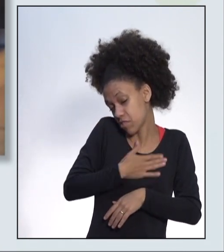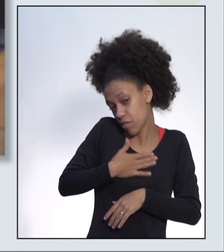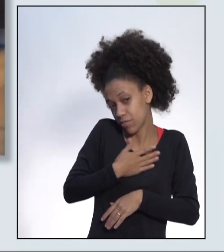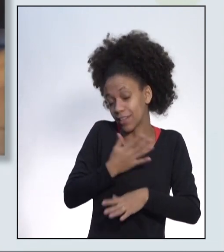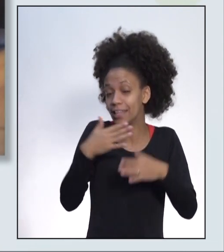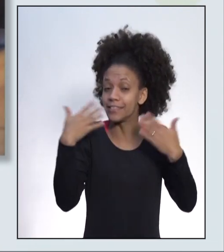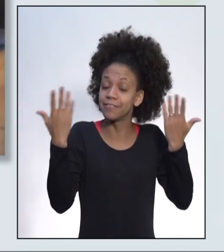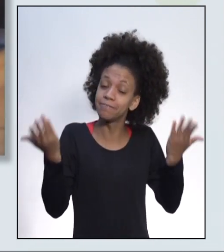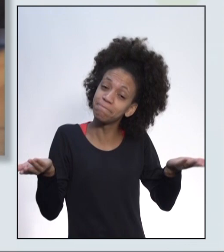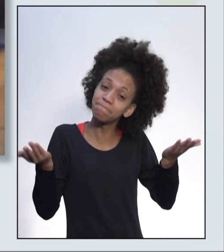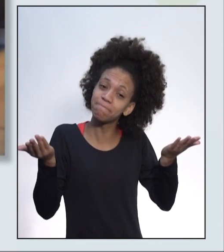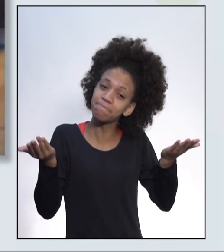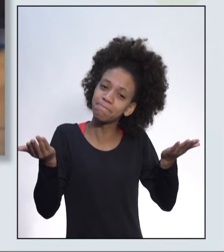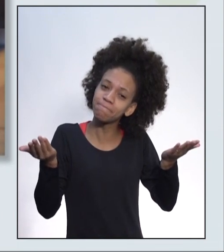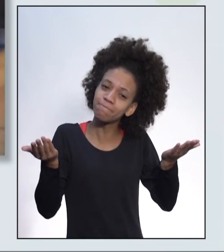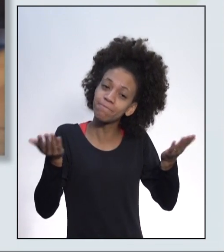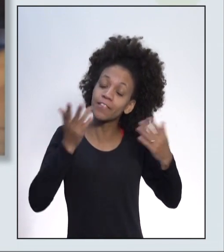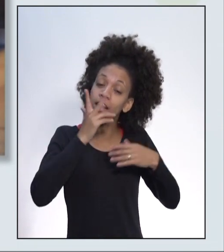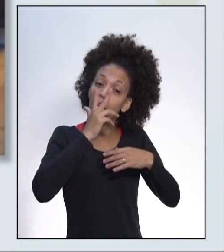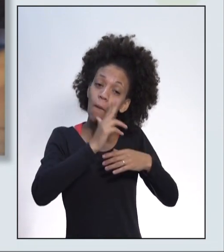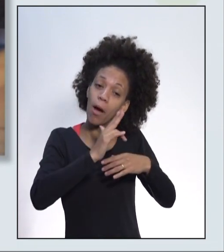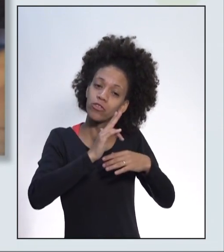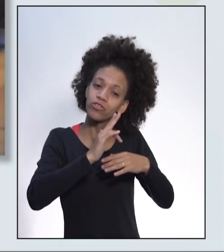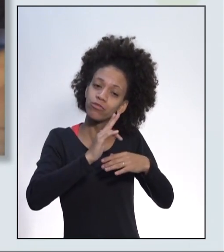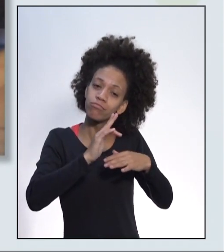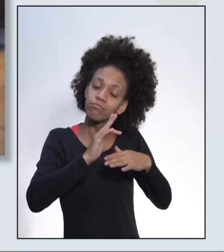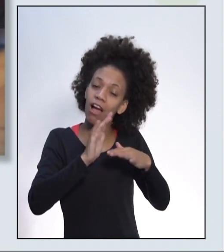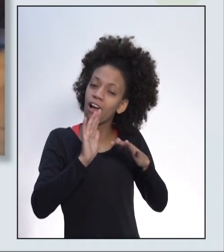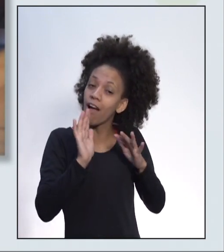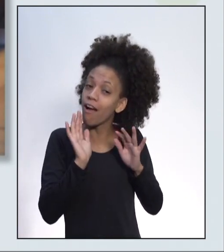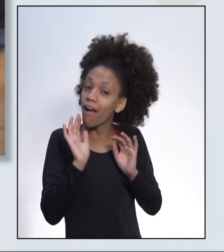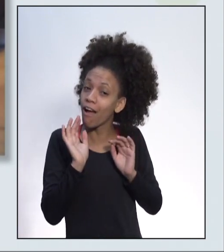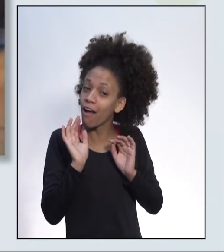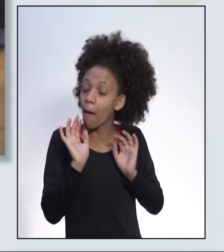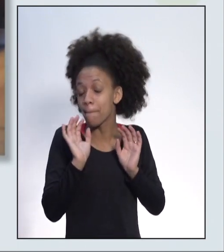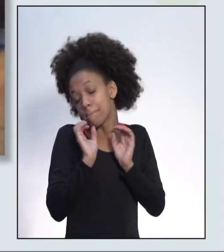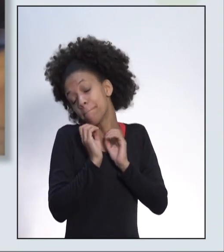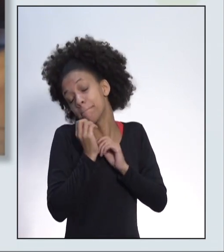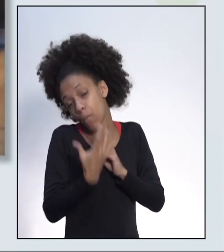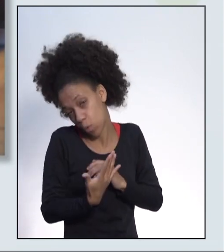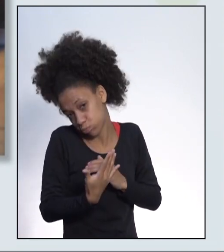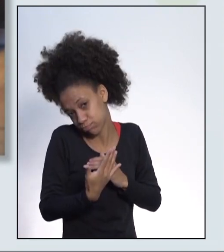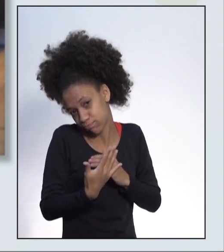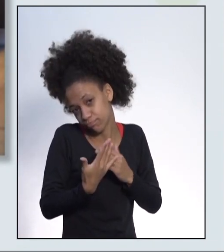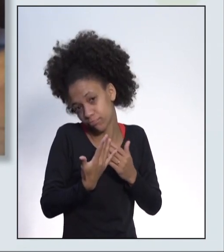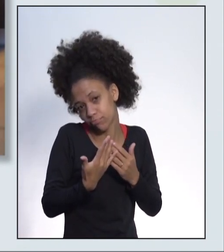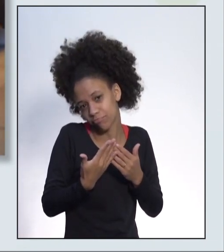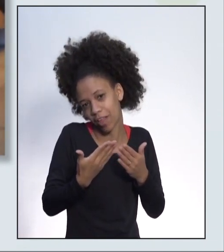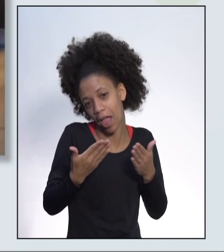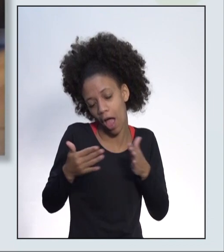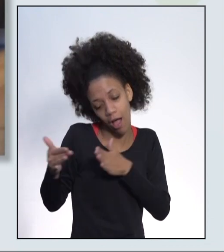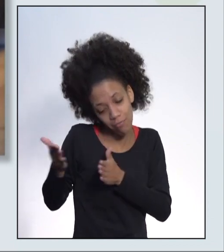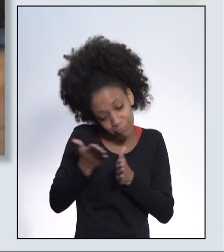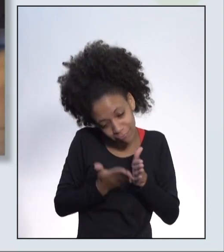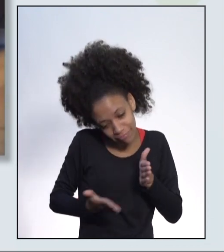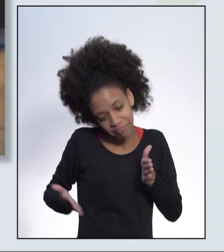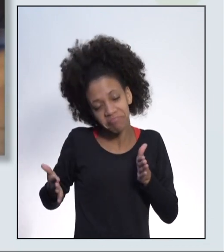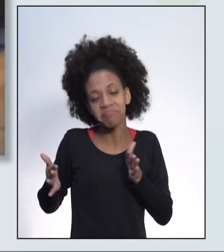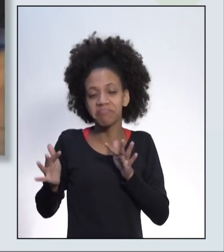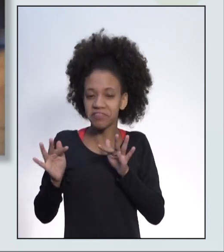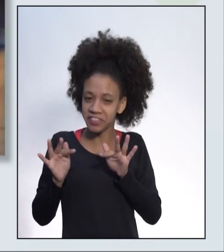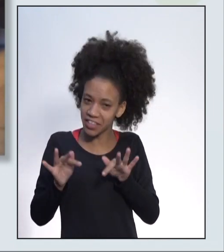E eu acho que... Bom, por enquanto eu acho que está